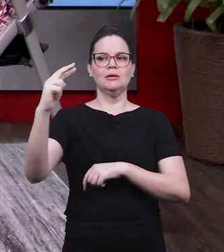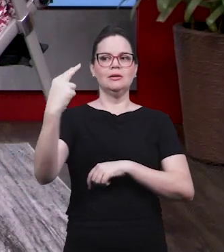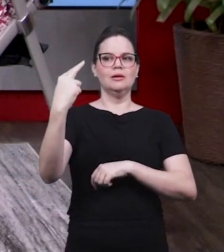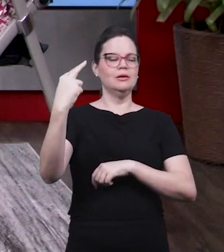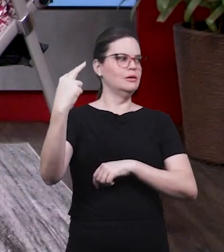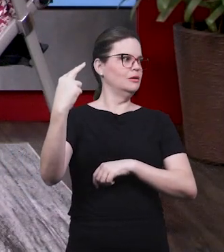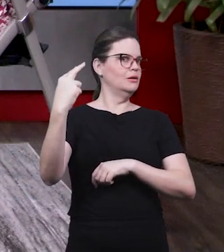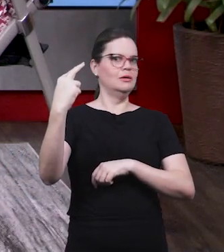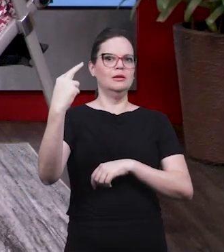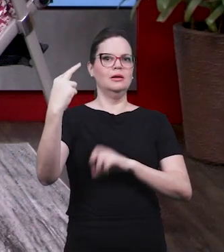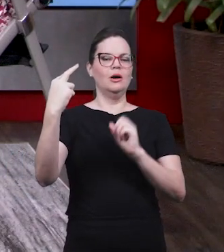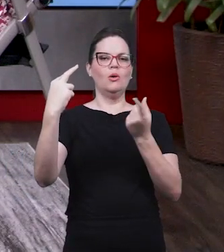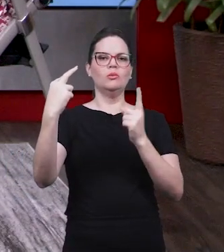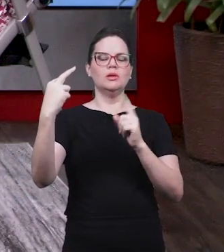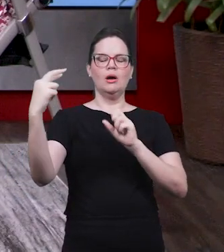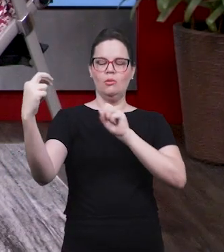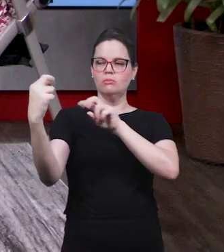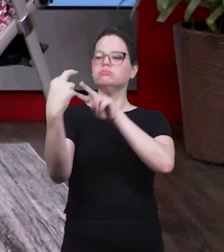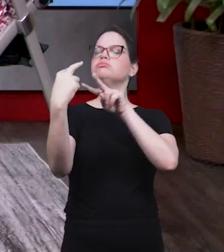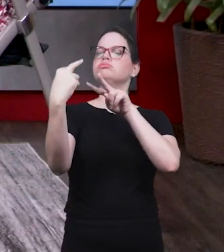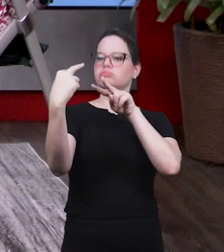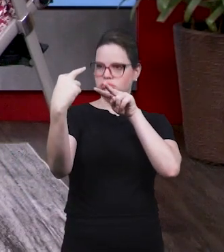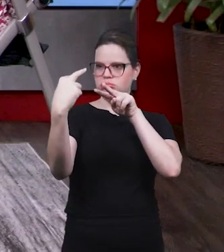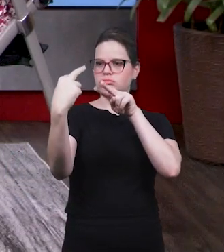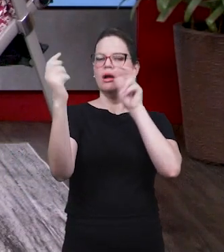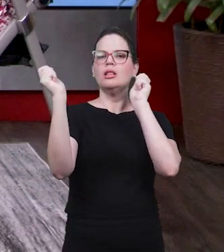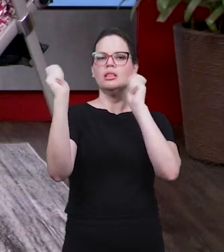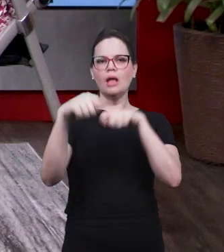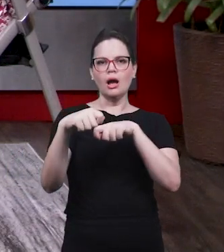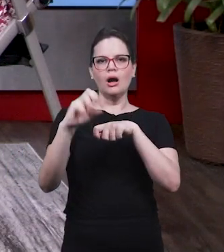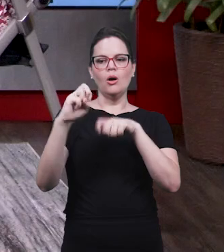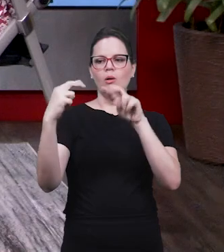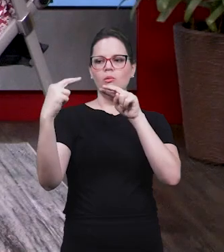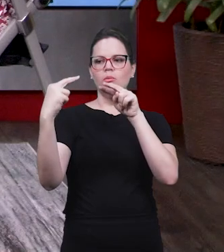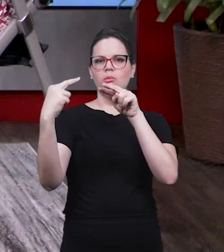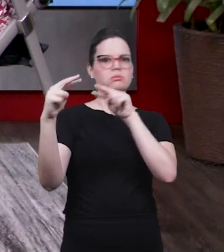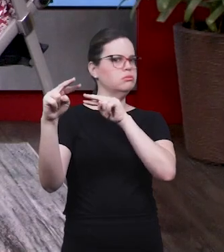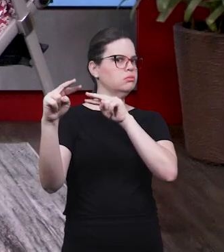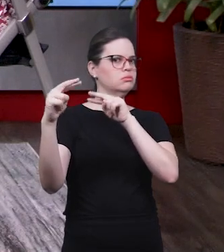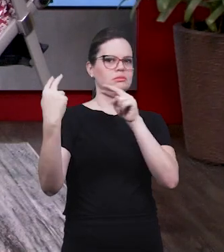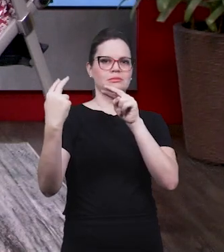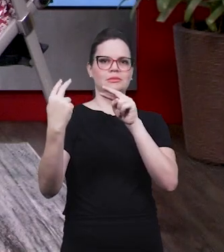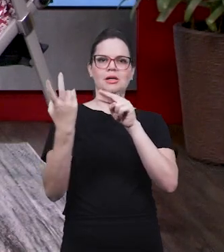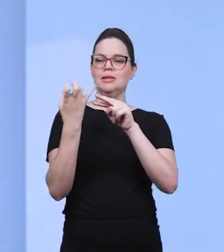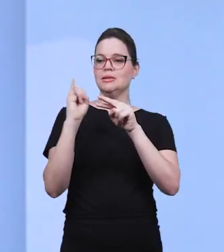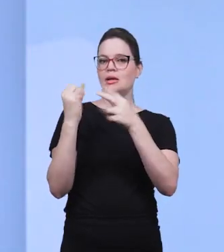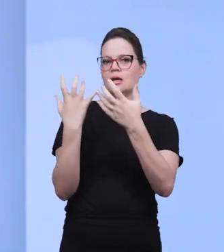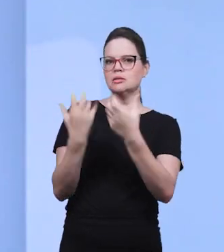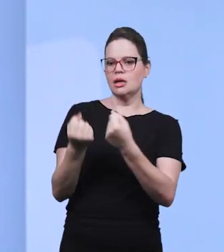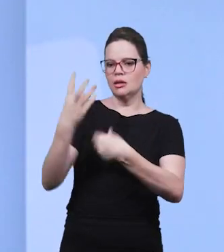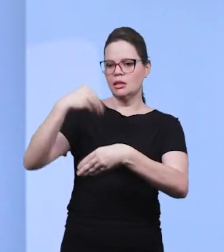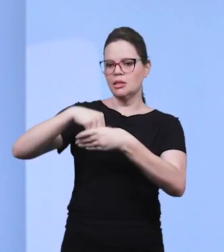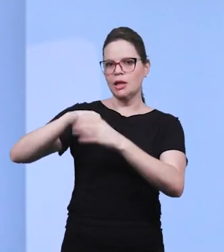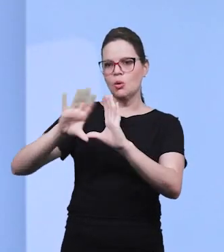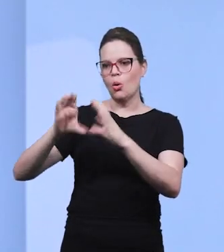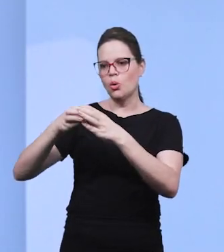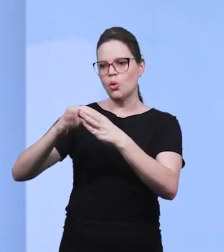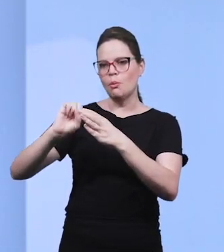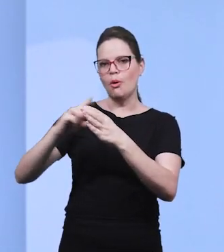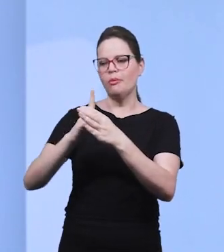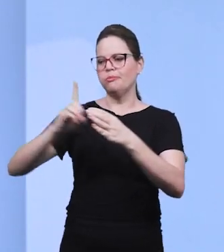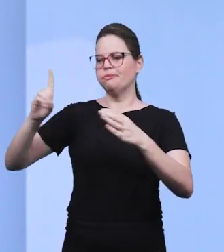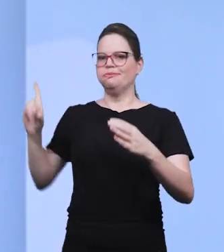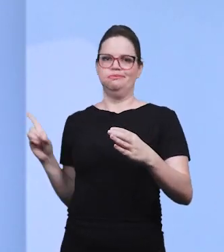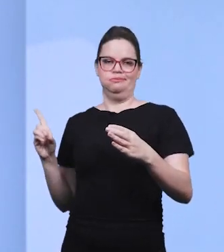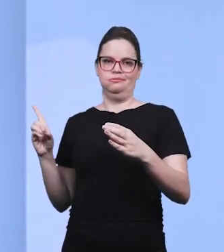ela vai se dirigir a alguém, né? Se aquela criança ela busca por aceitação nos grupos, como é o